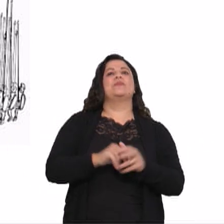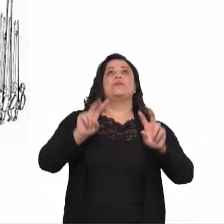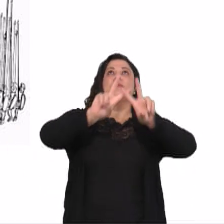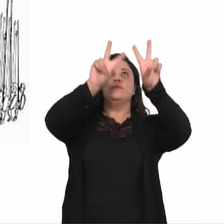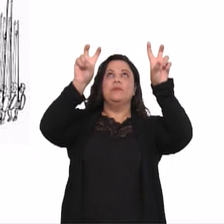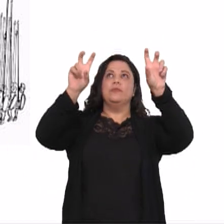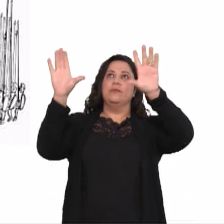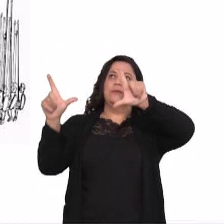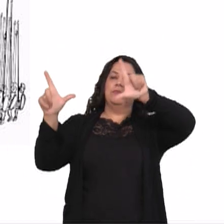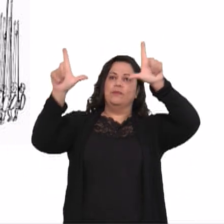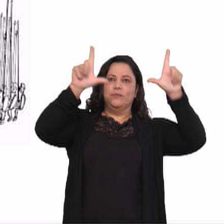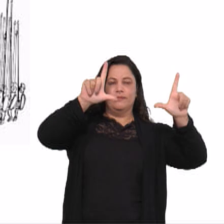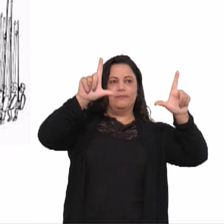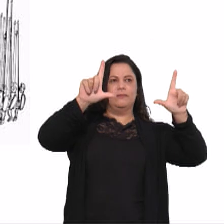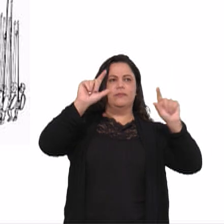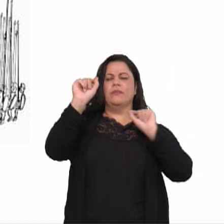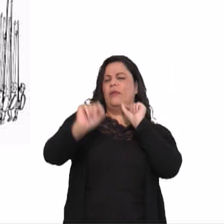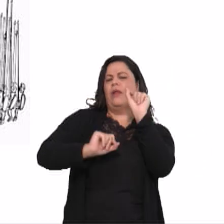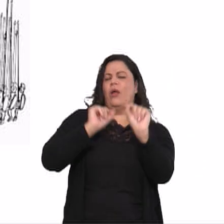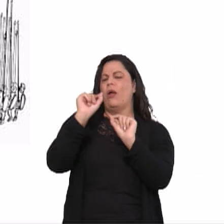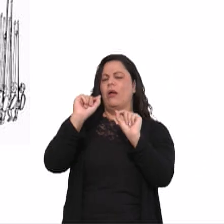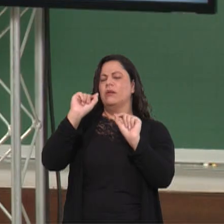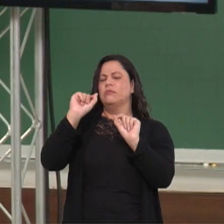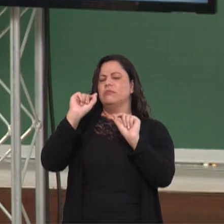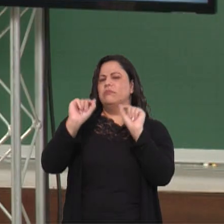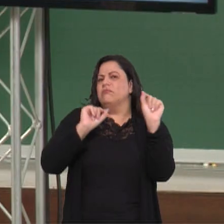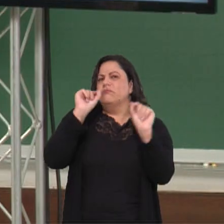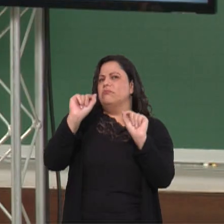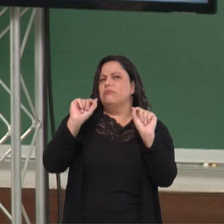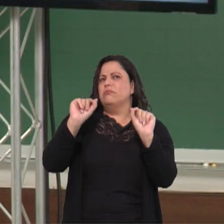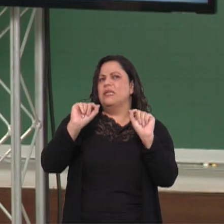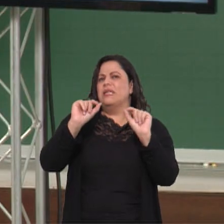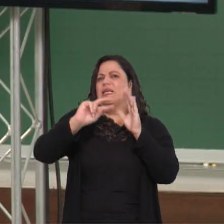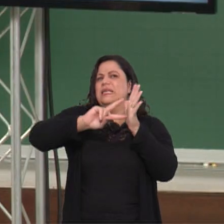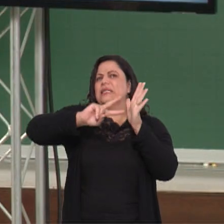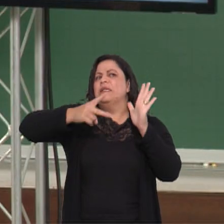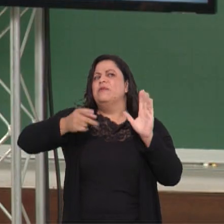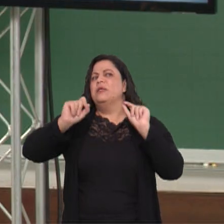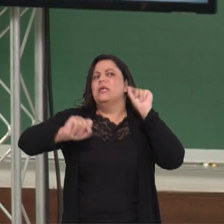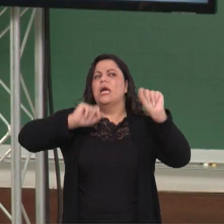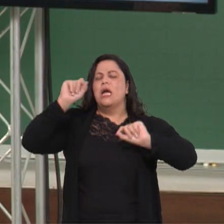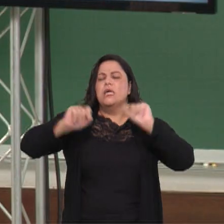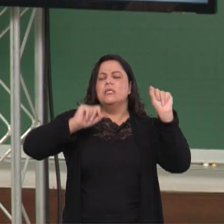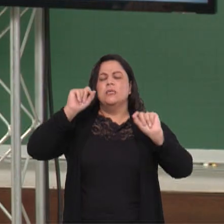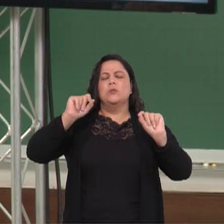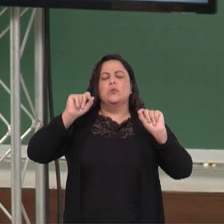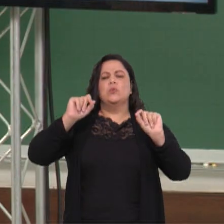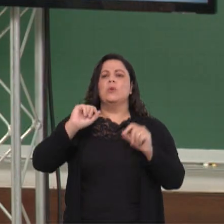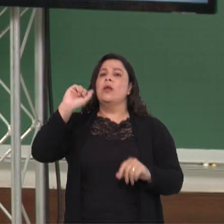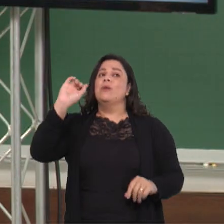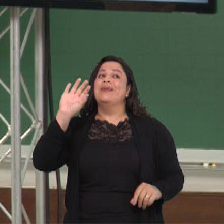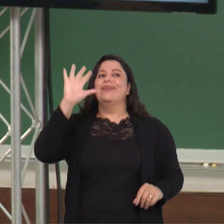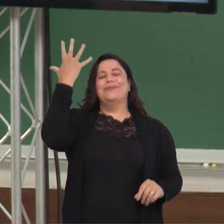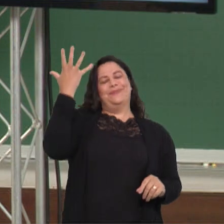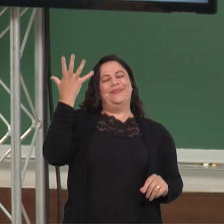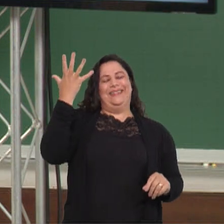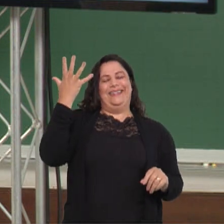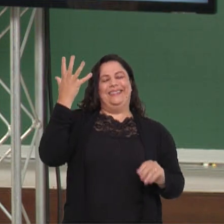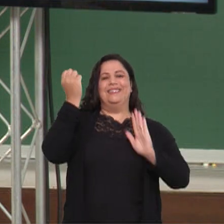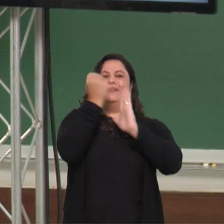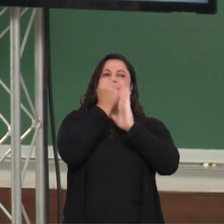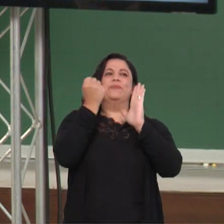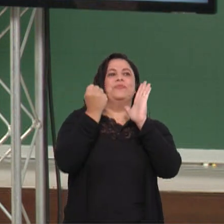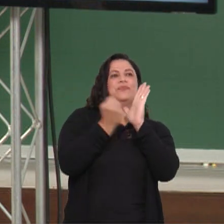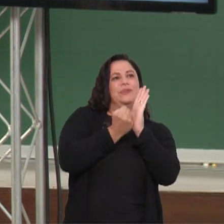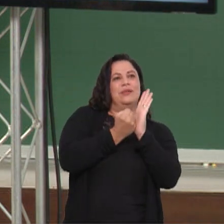séculos 3 e 2 a.C., marcado pelo domínio da Macedônia sob as